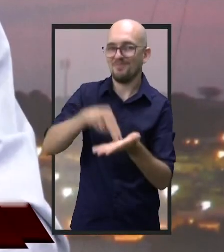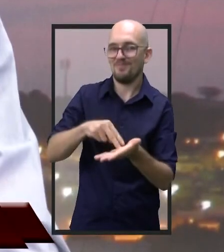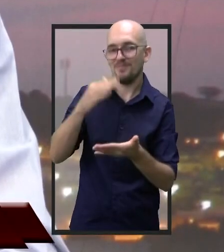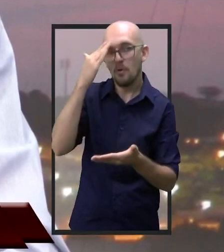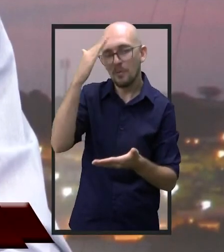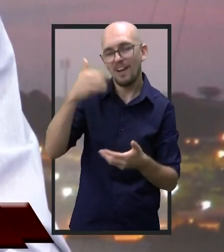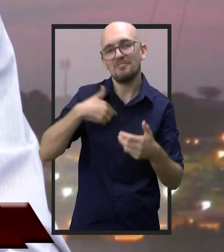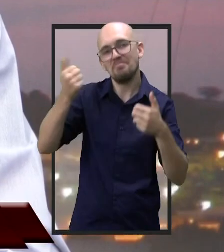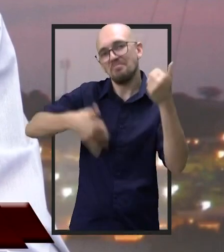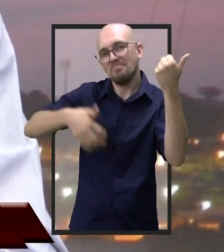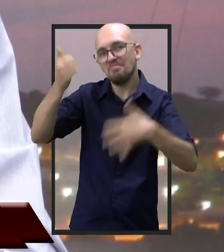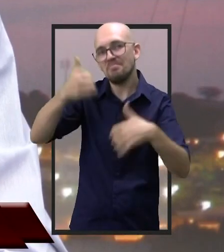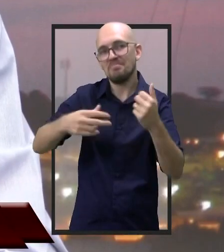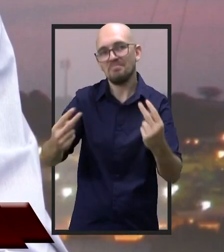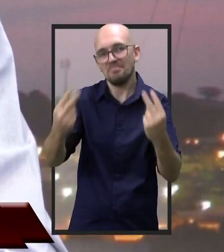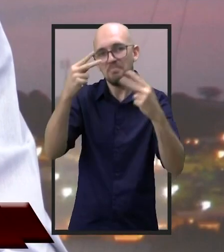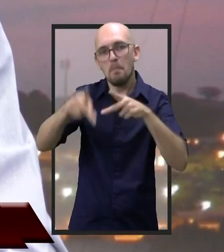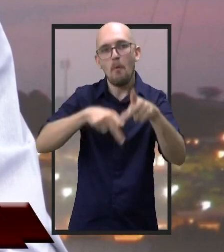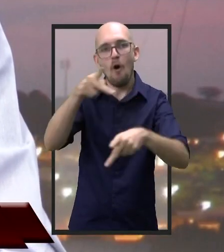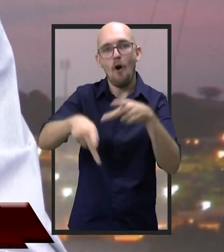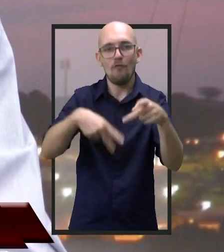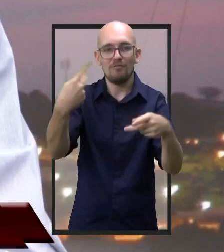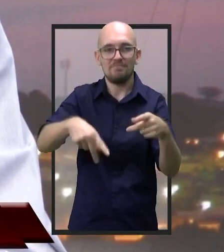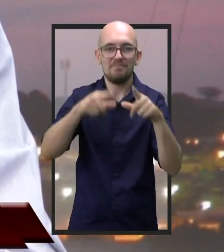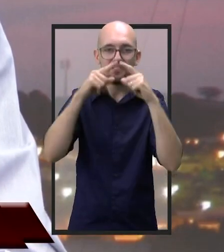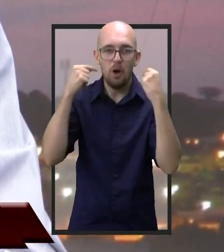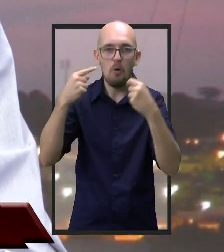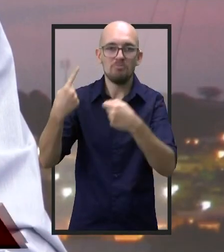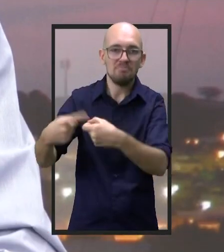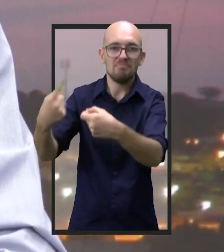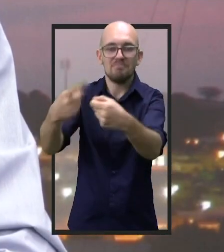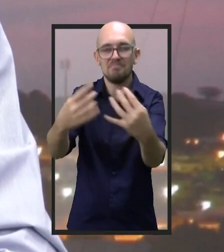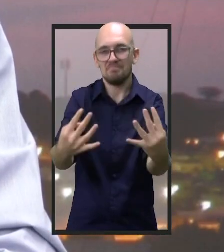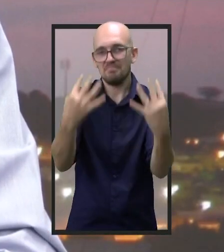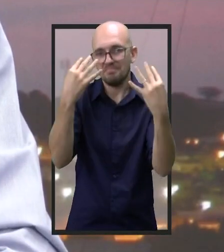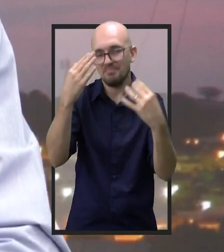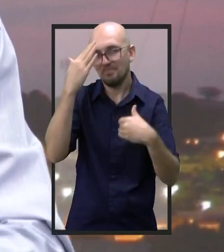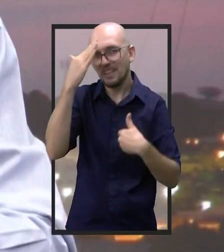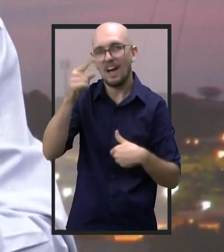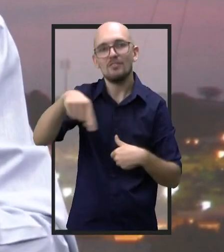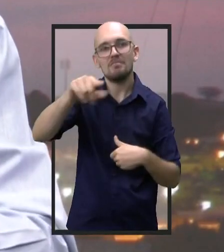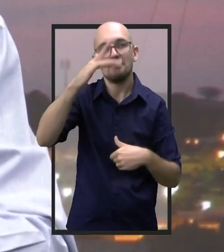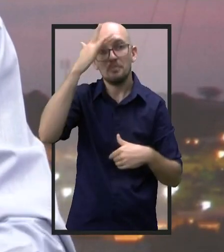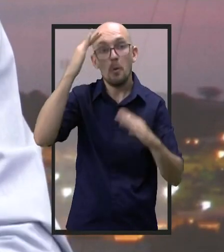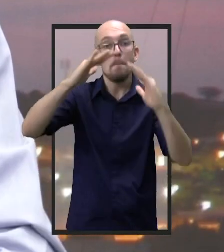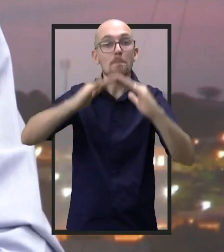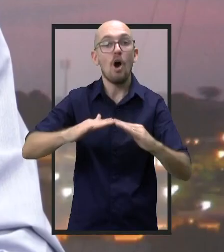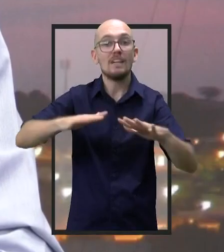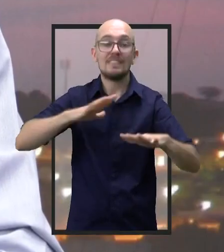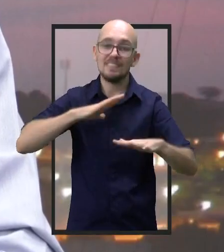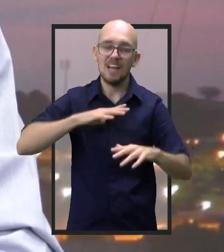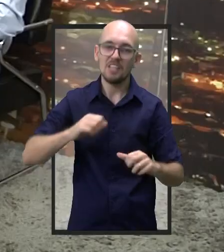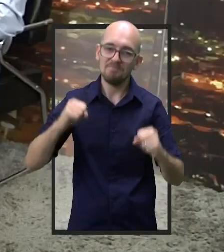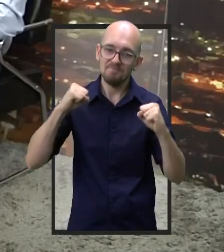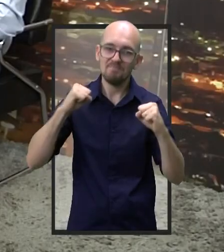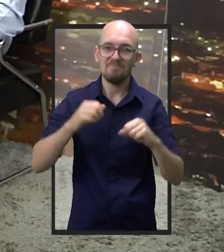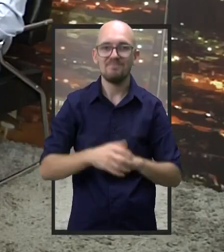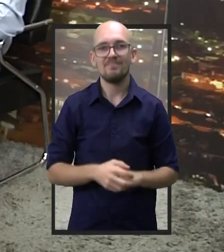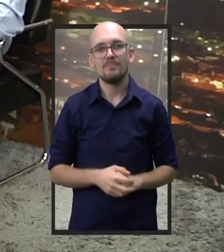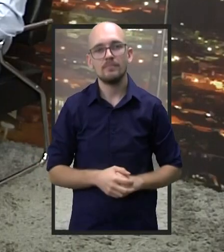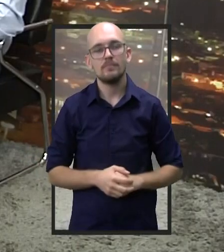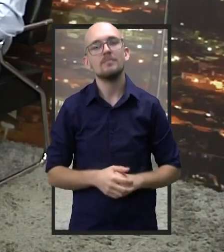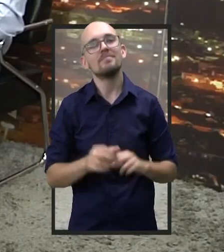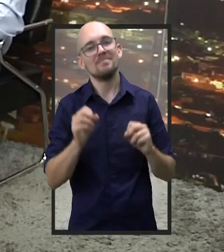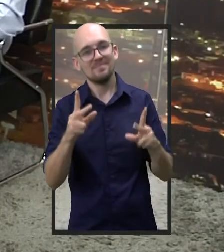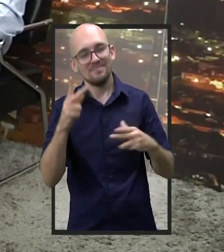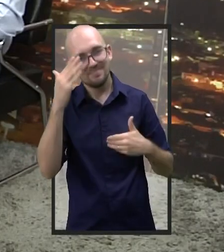poder falar com nossos munícipes de toda a nossa região. Você da área urbana, estamos torcendo. Com certeza. Eu